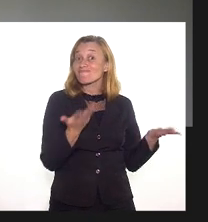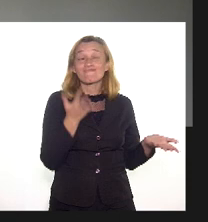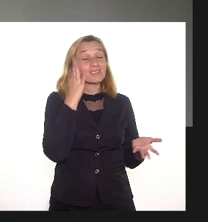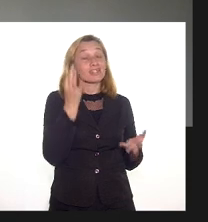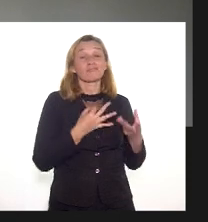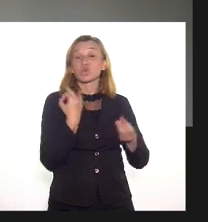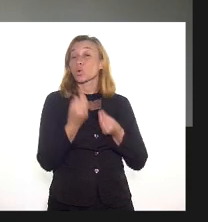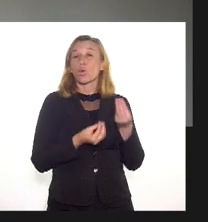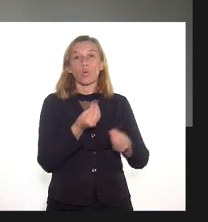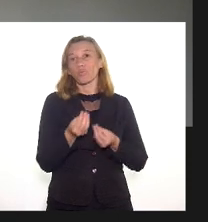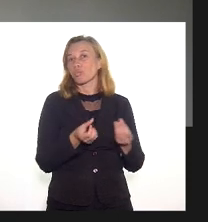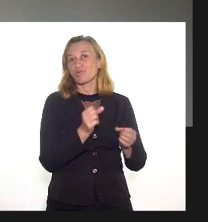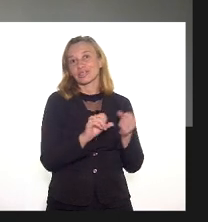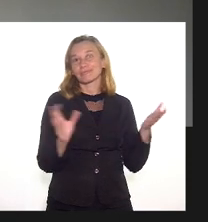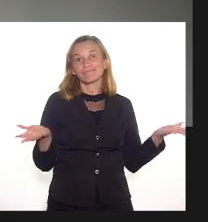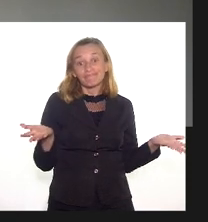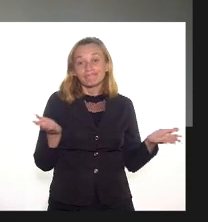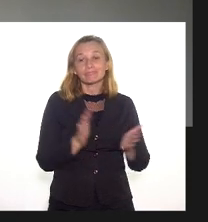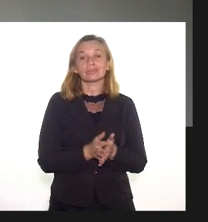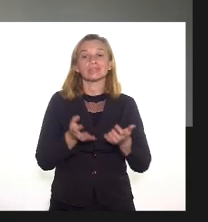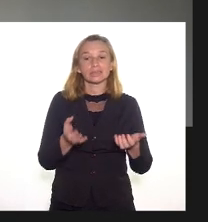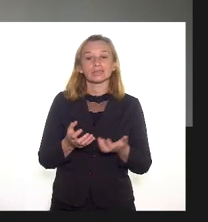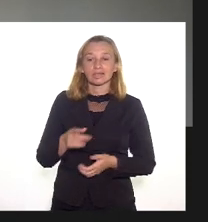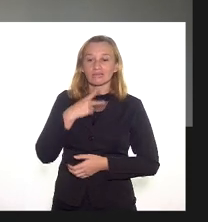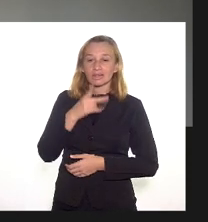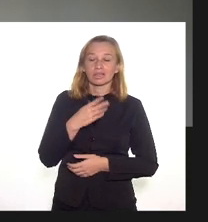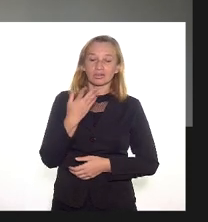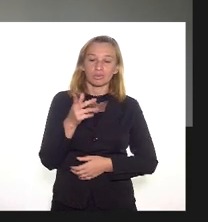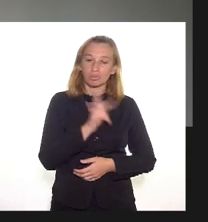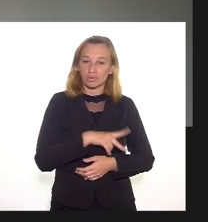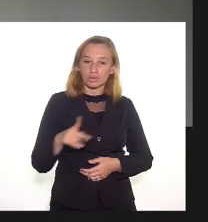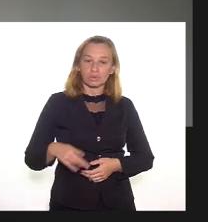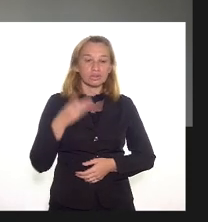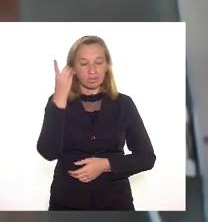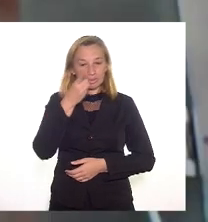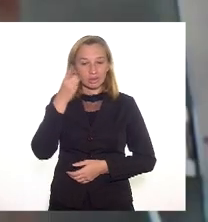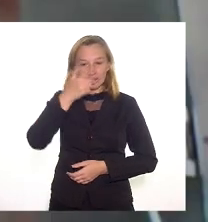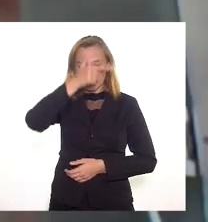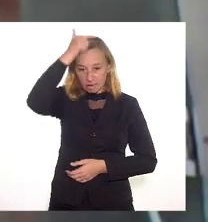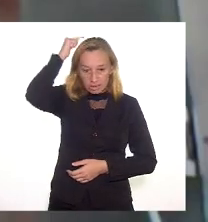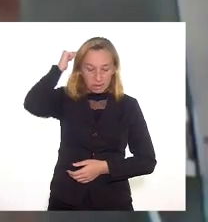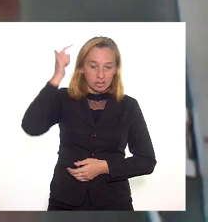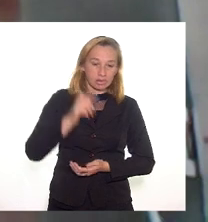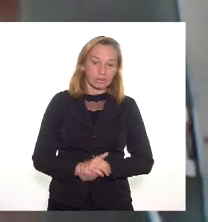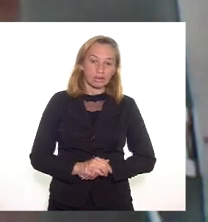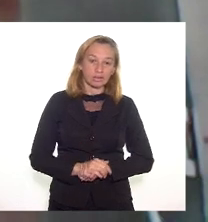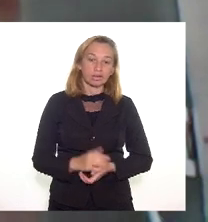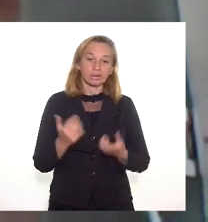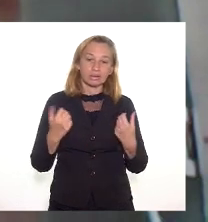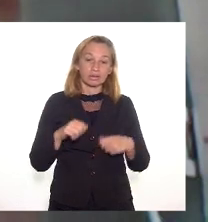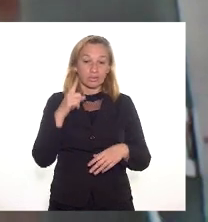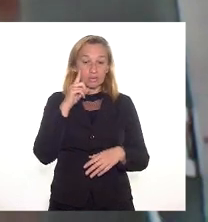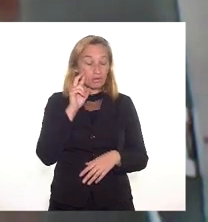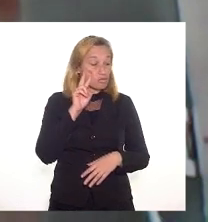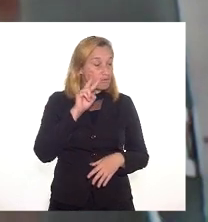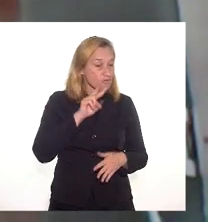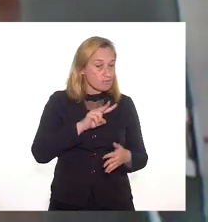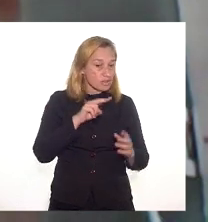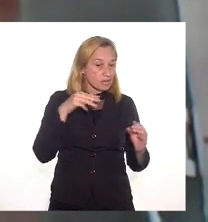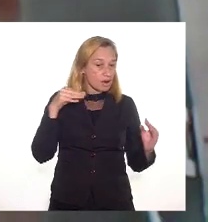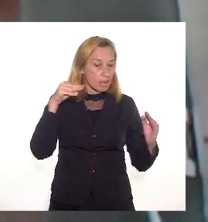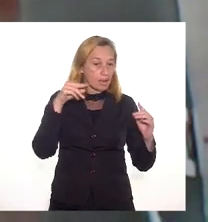ficar o desdobramento da Zona Oeste. Mas queria dizer ao meu professor deputado Luiz Paulo que nós temos que rever na meta